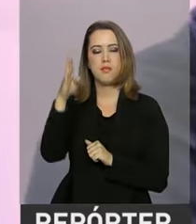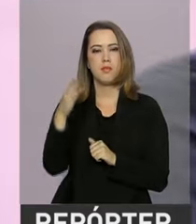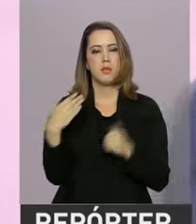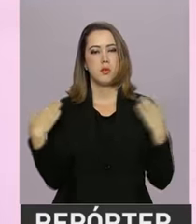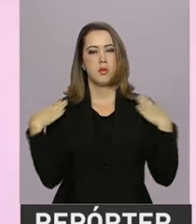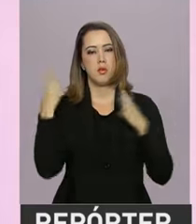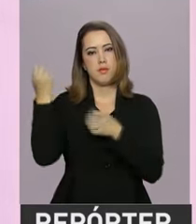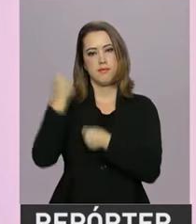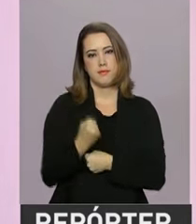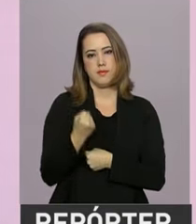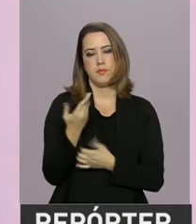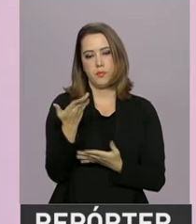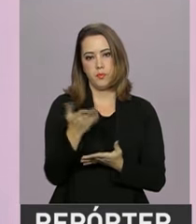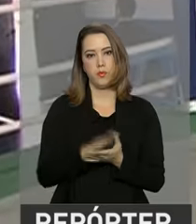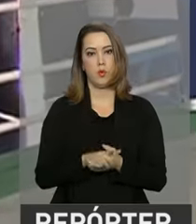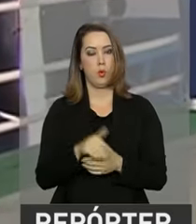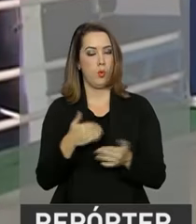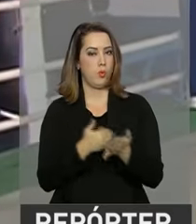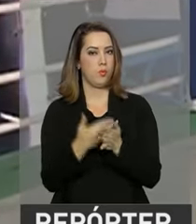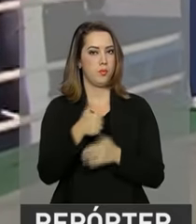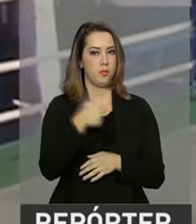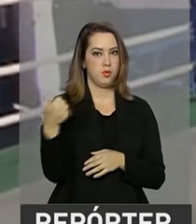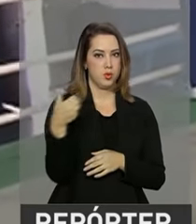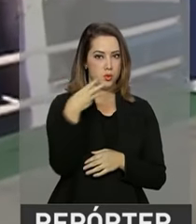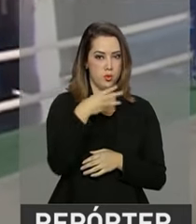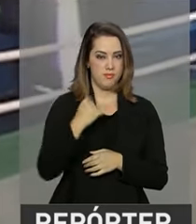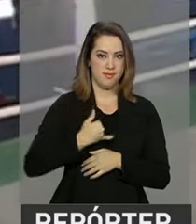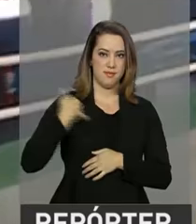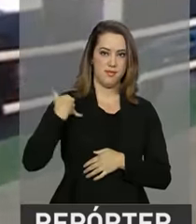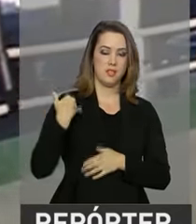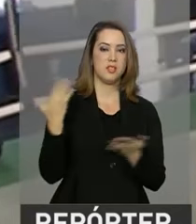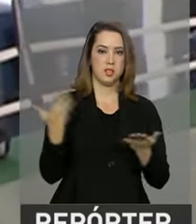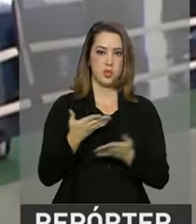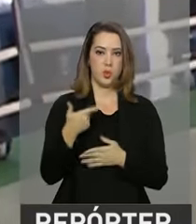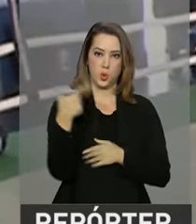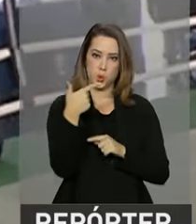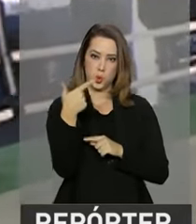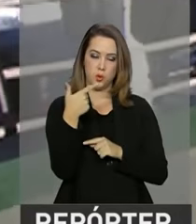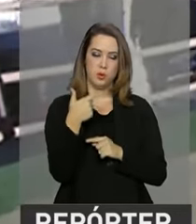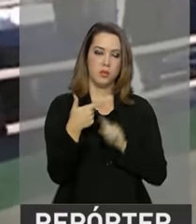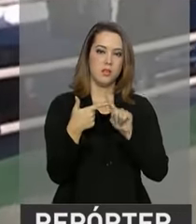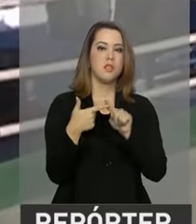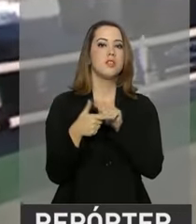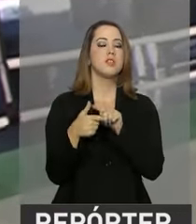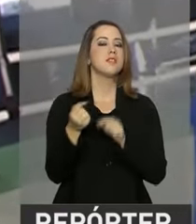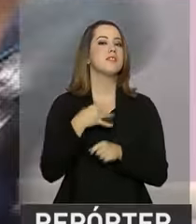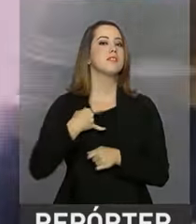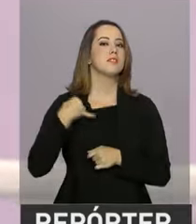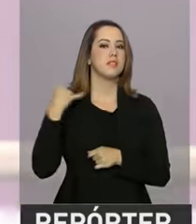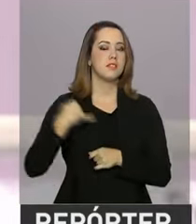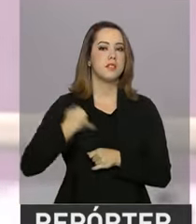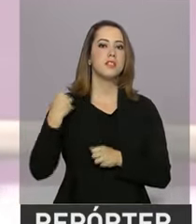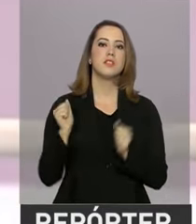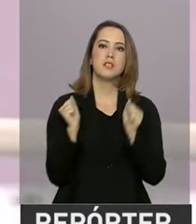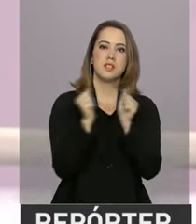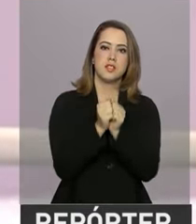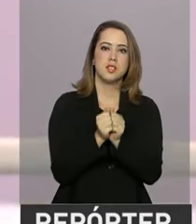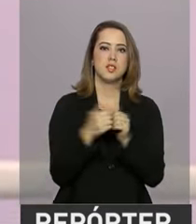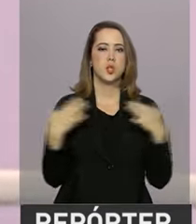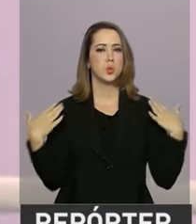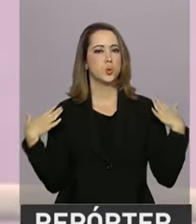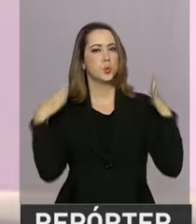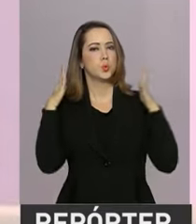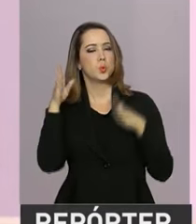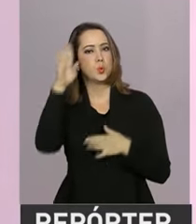Patrick começou aos 13 anos. A2 passou a integrar as Forças Armadas. Para ele, lutar como